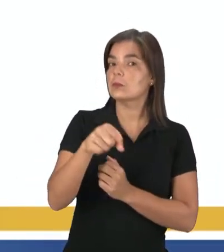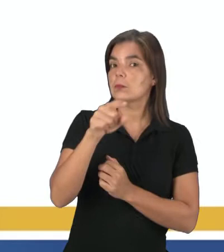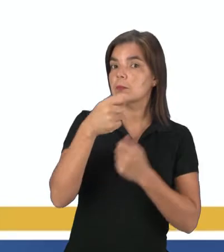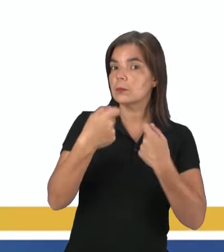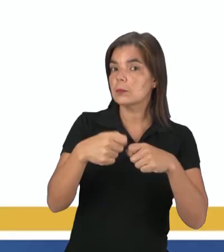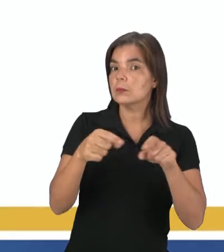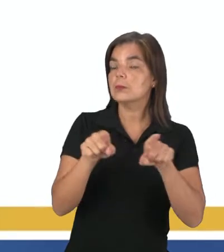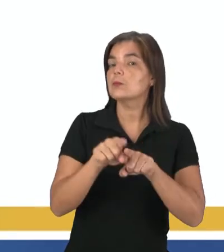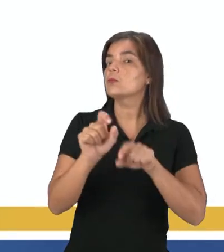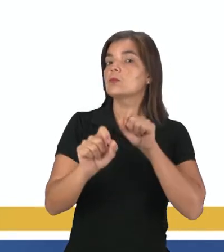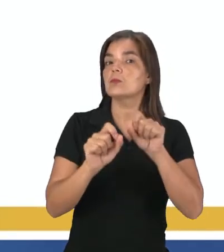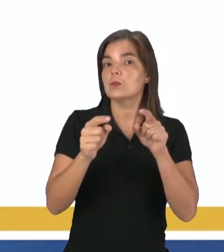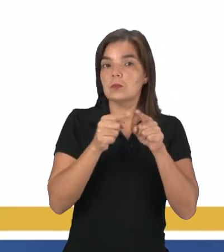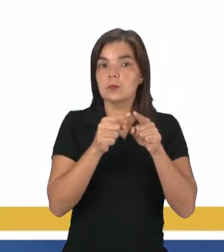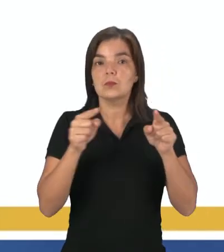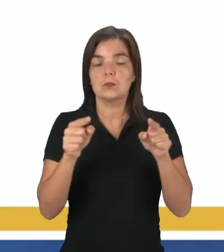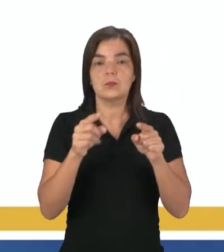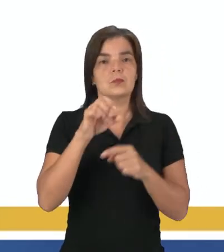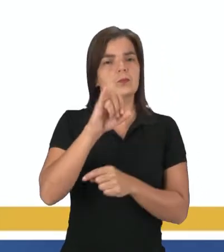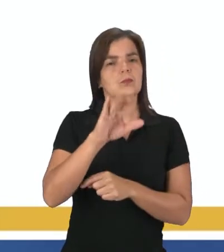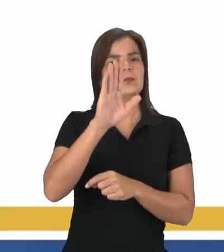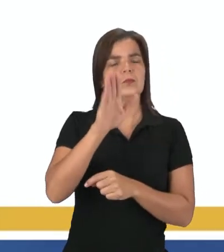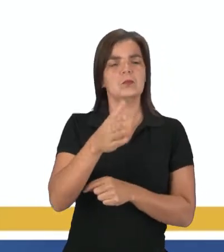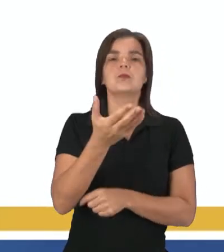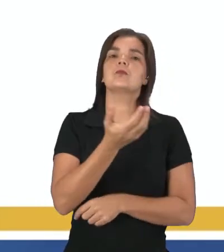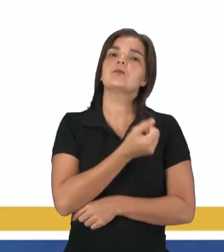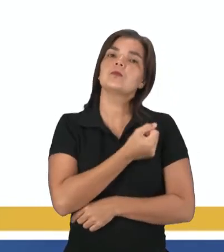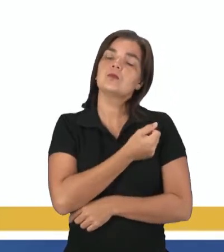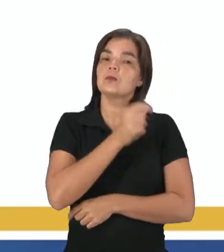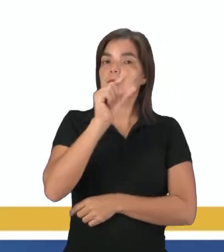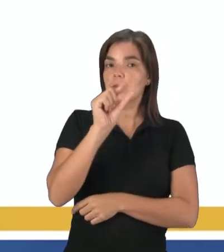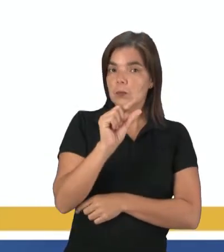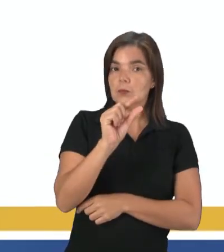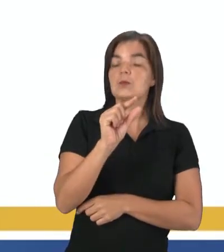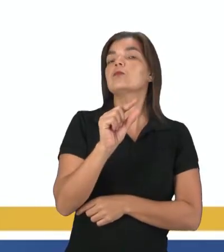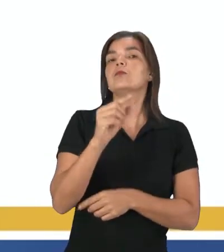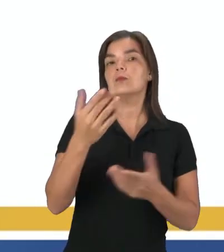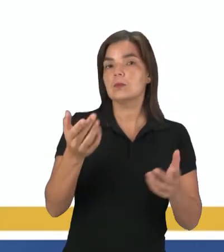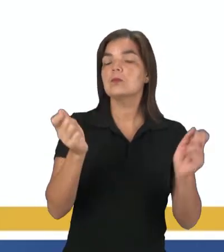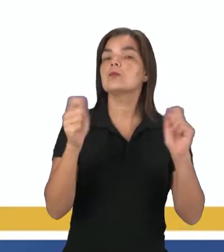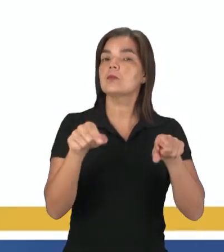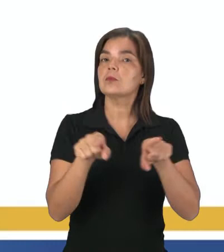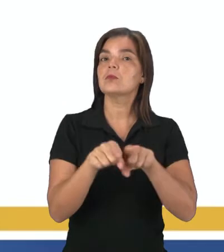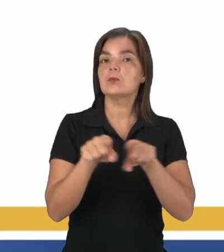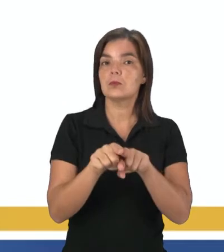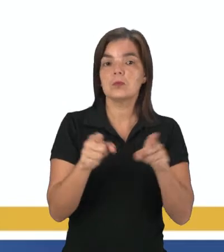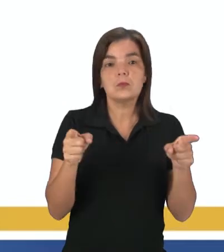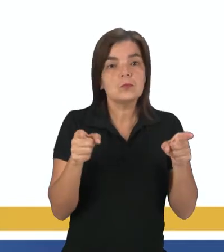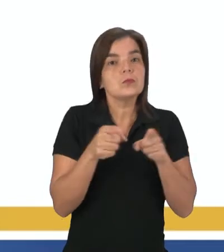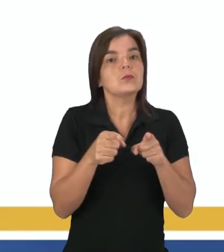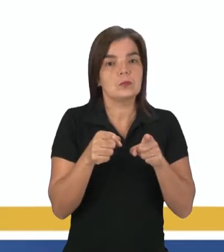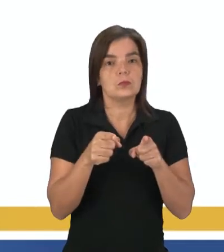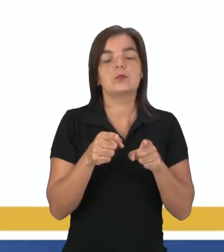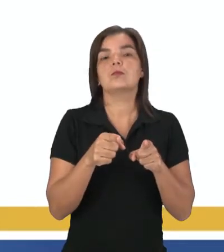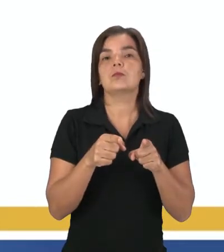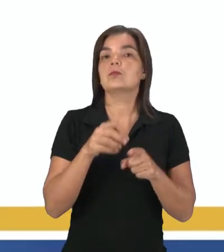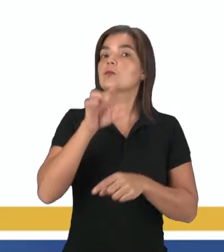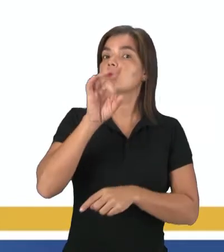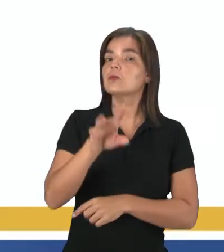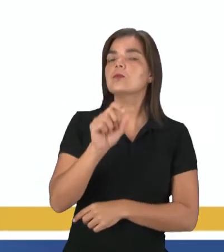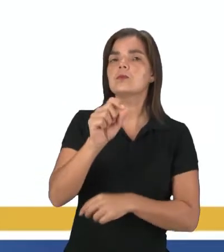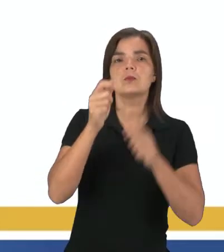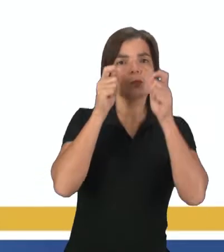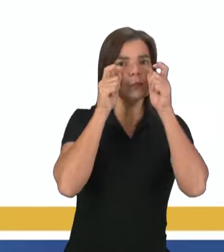maior. Entretanto, se eu já tenho uns números menores, minha letra é menor, eu posso escolher um espaço menor. Só